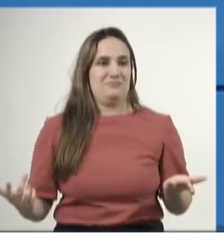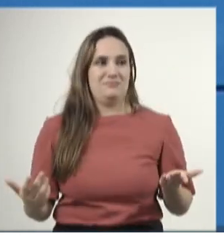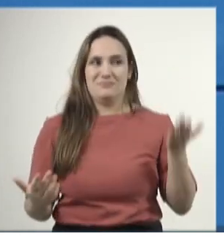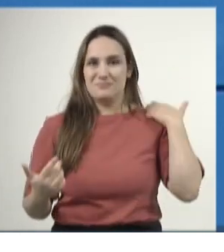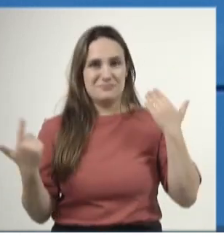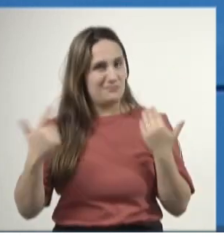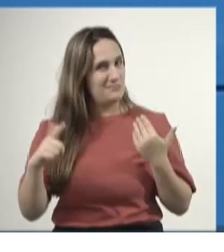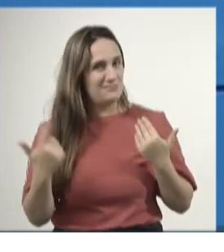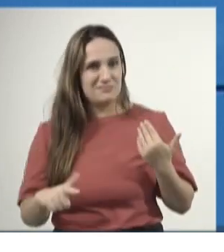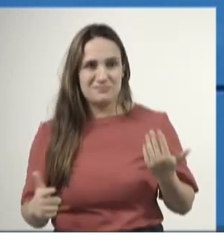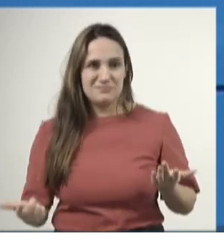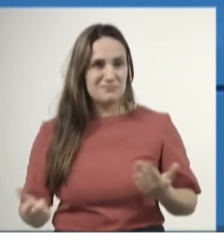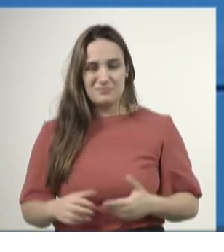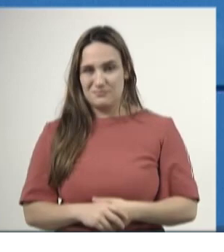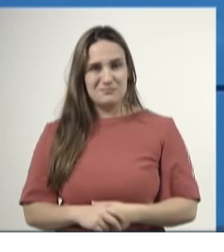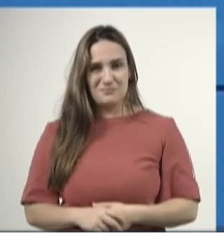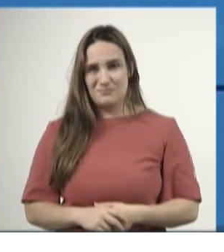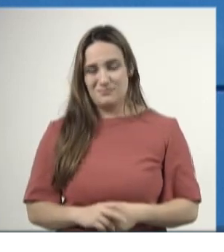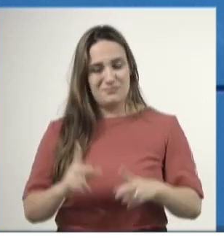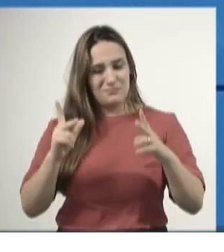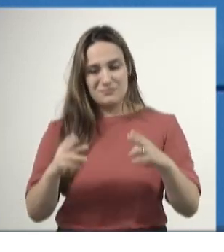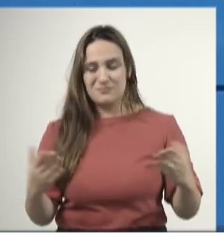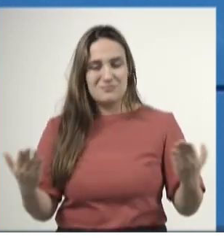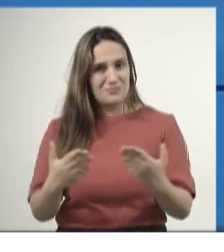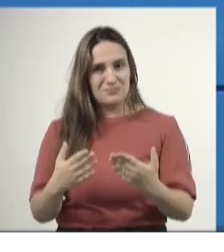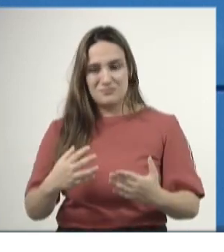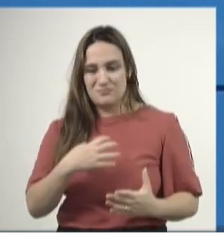tínhamos essas referências.